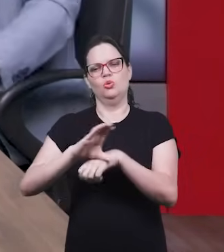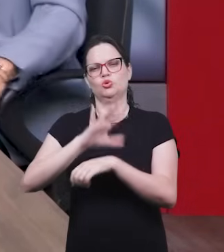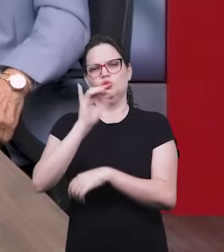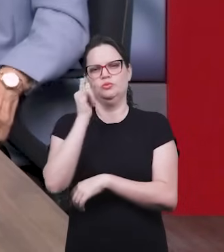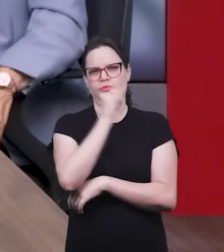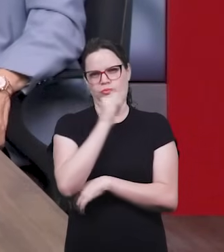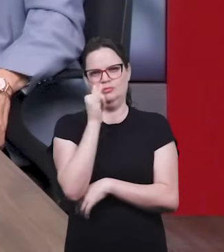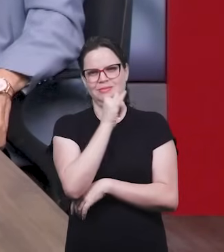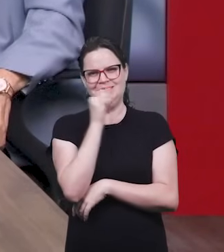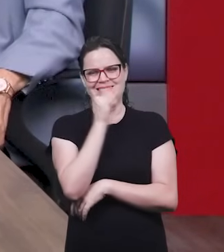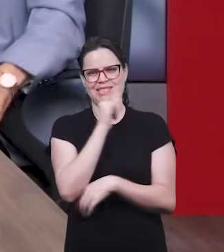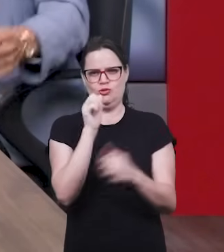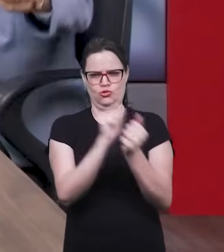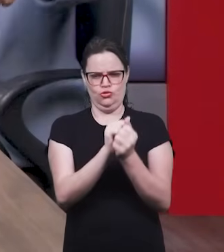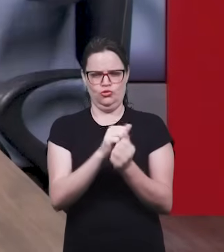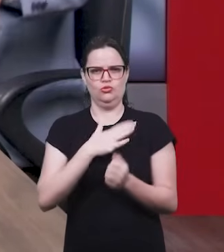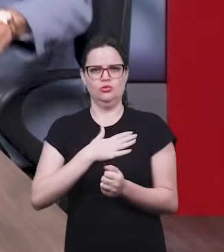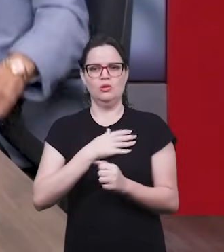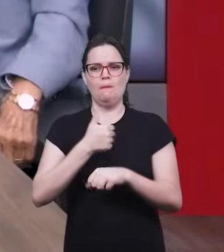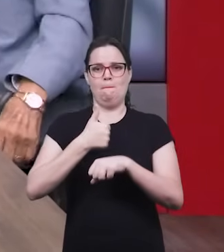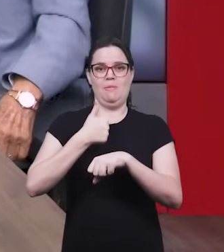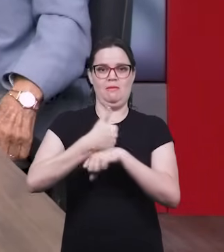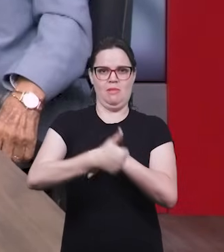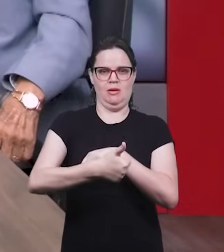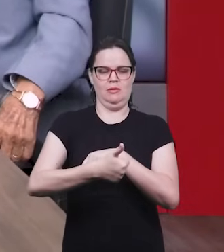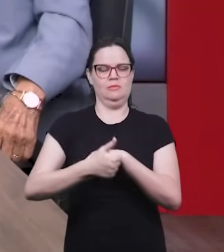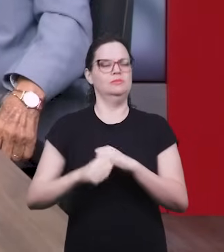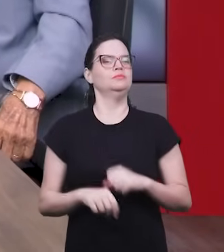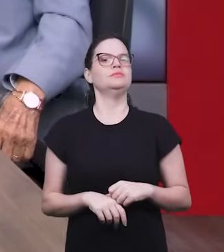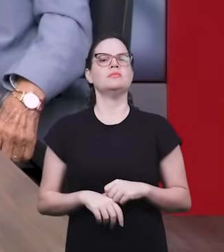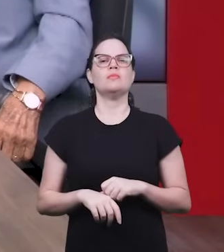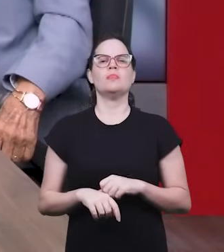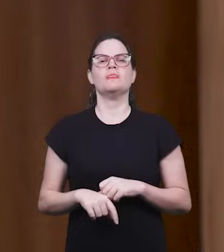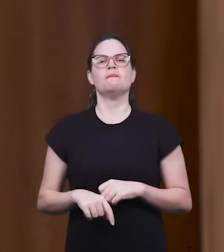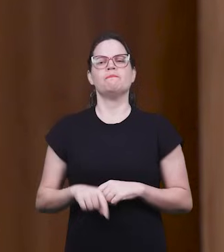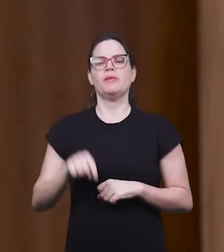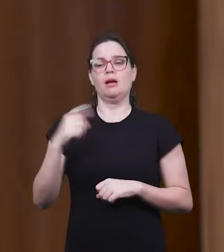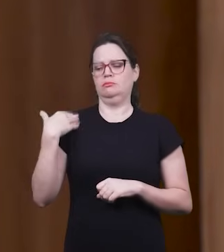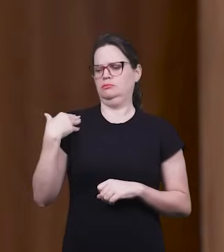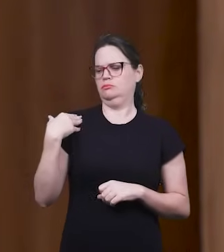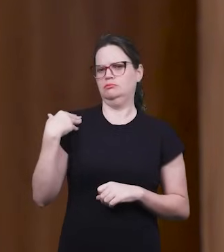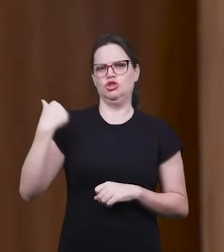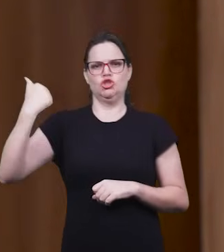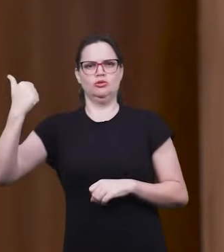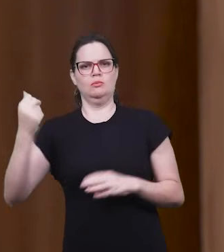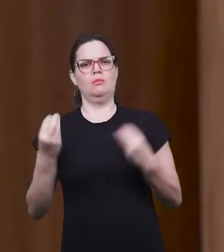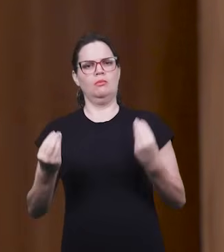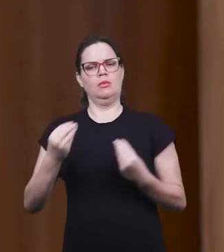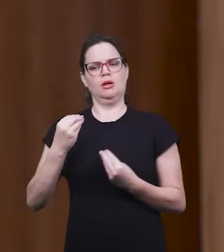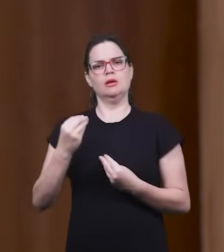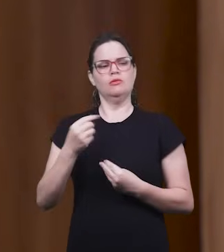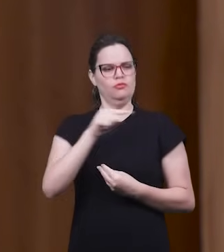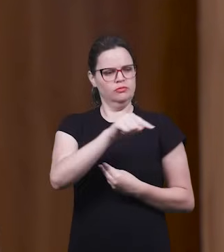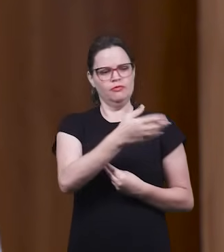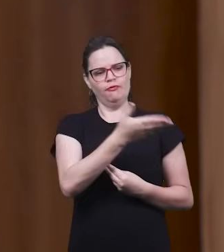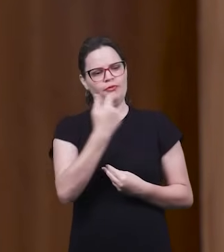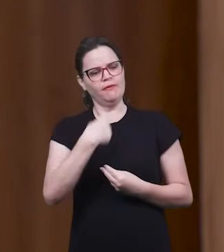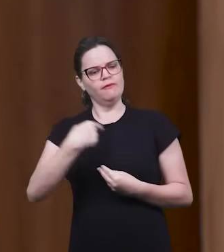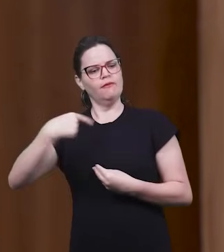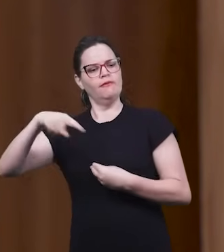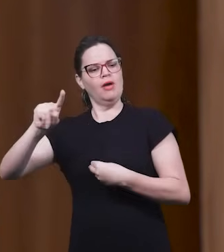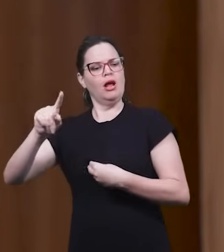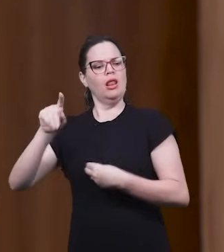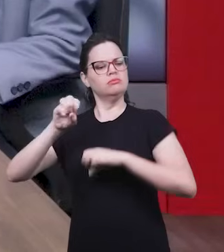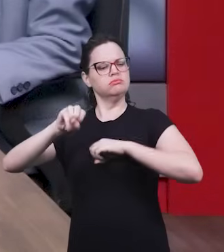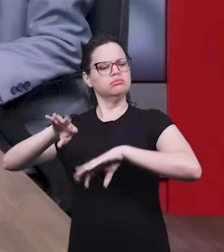odontologia, e ele estava fazendo o primeiro período, e me chamou para ir lá dar uma aula